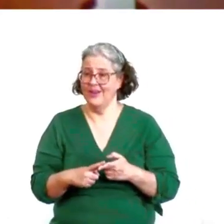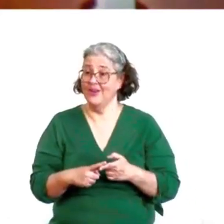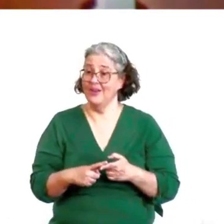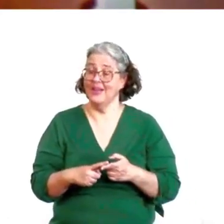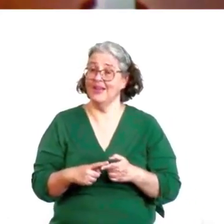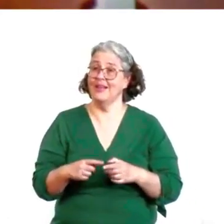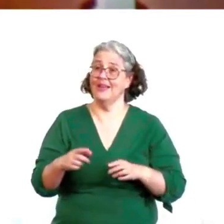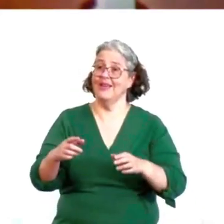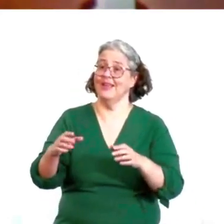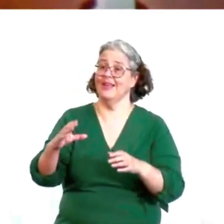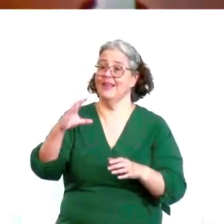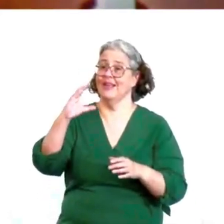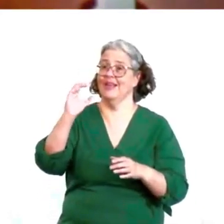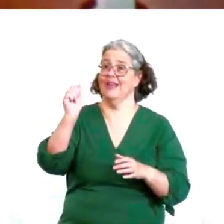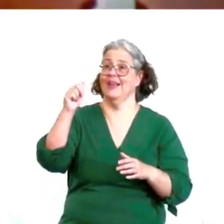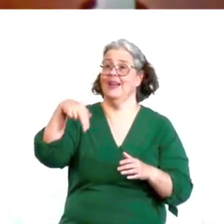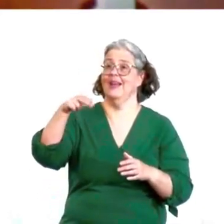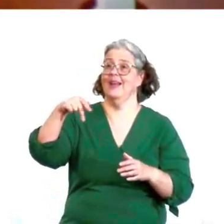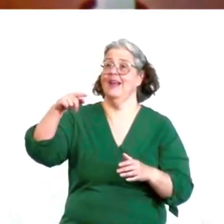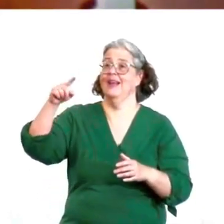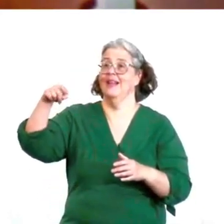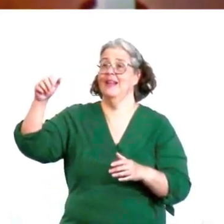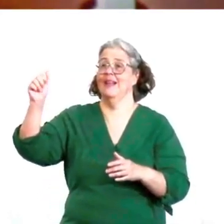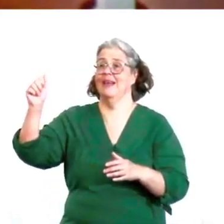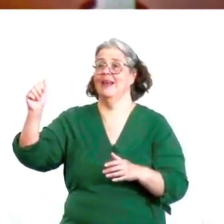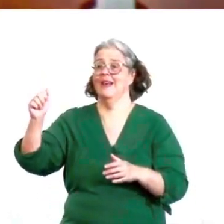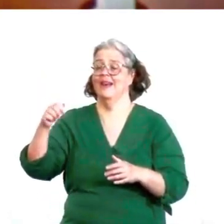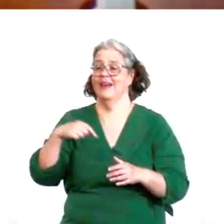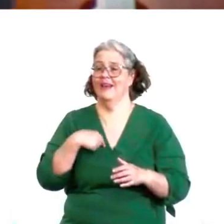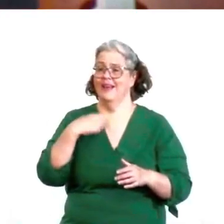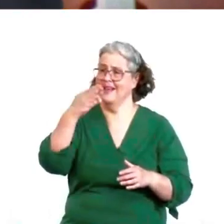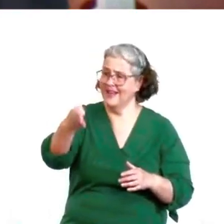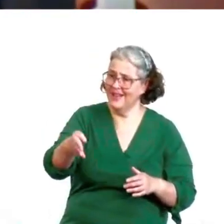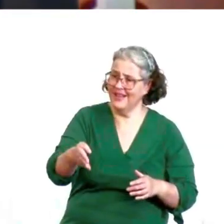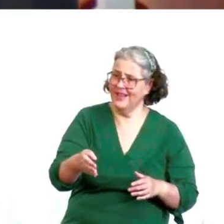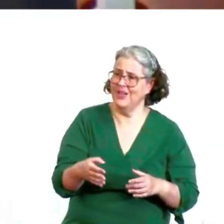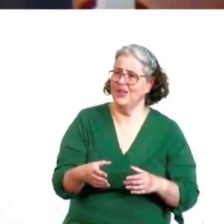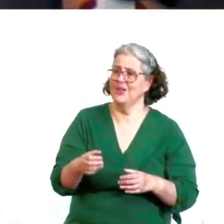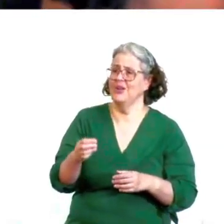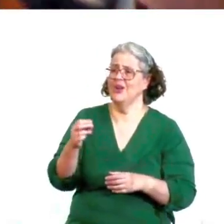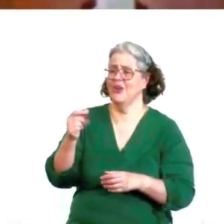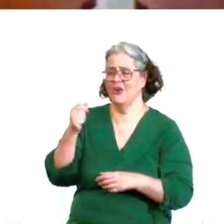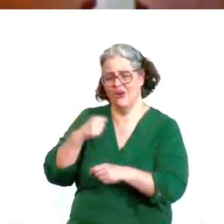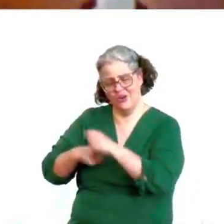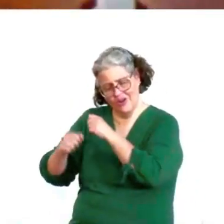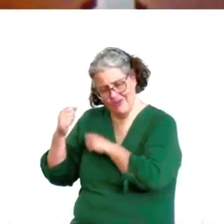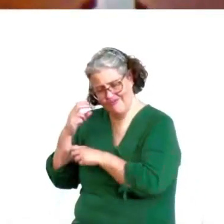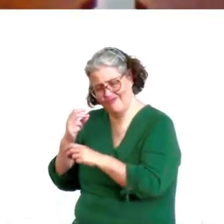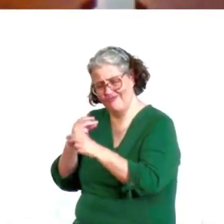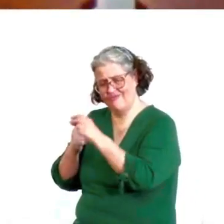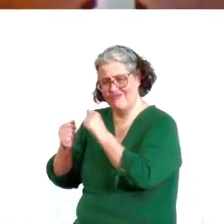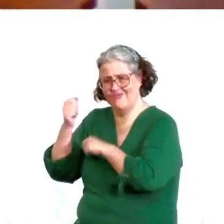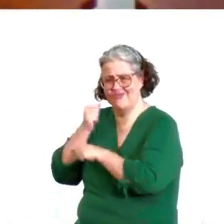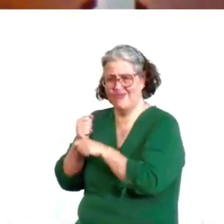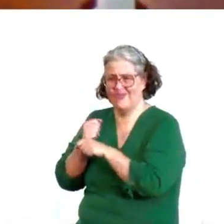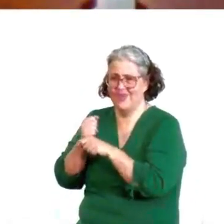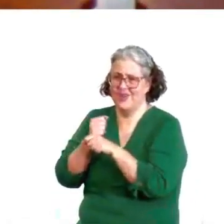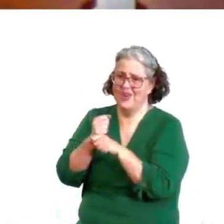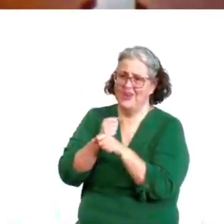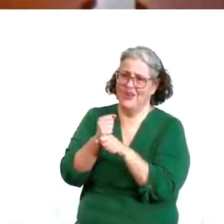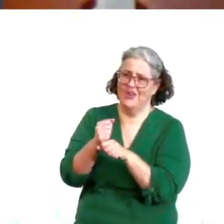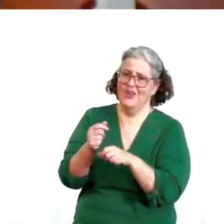altares que foram feitos de pedras. Eles estão lá, feitos por Abraão tantos anos atrás. Nós vamos encontrar aqueles locais em